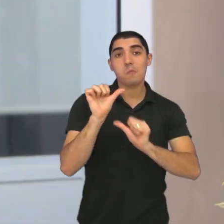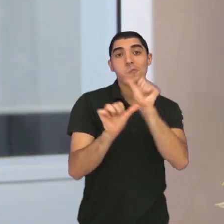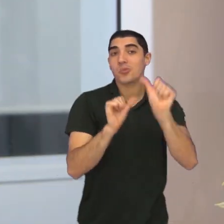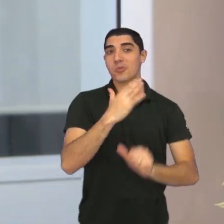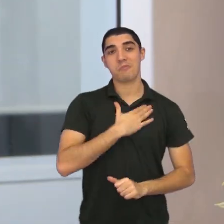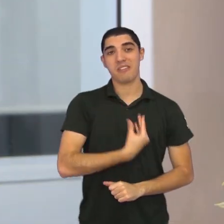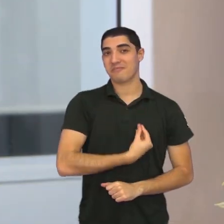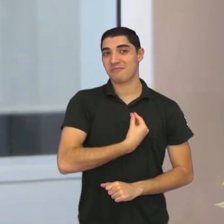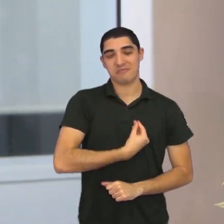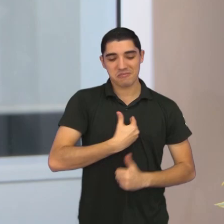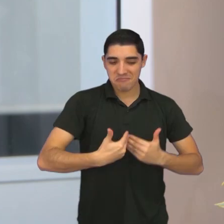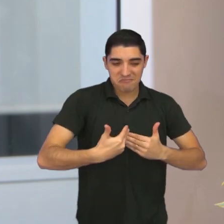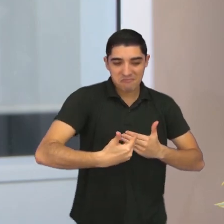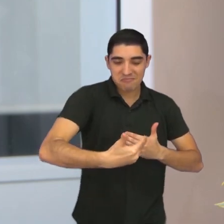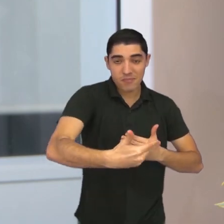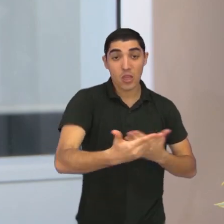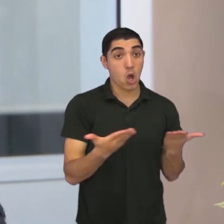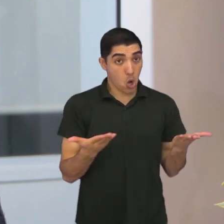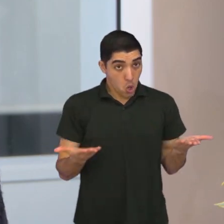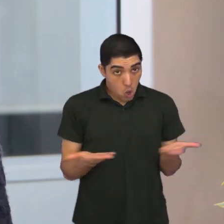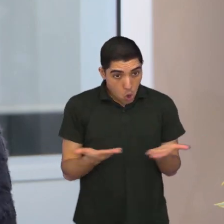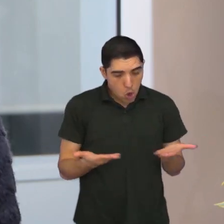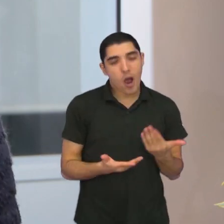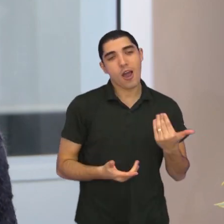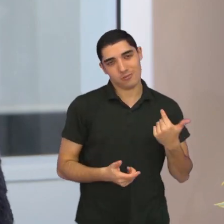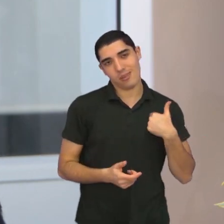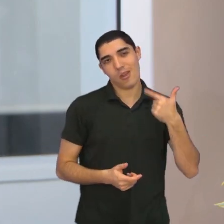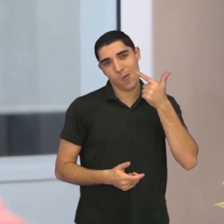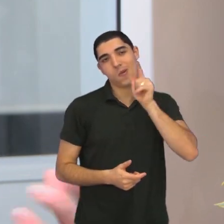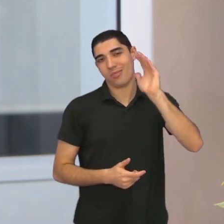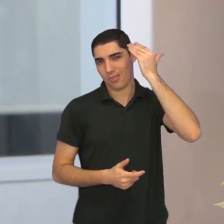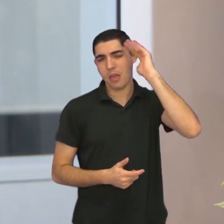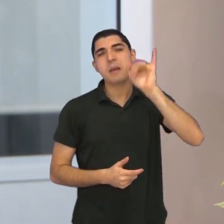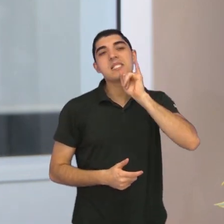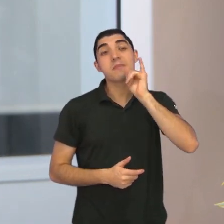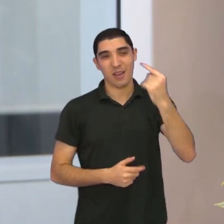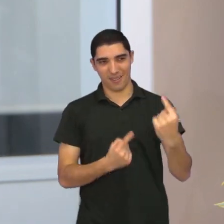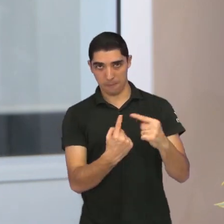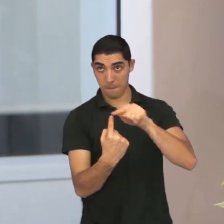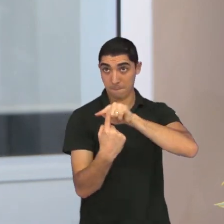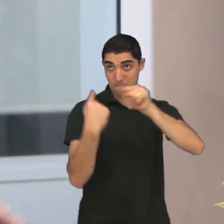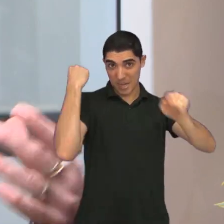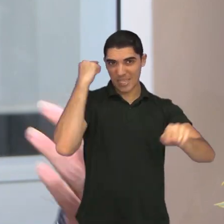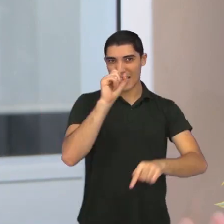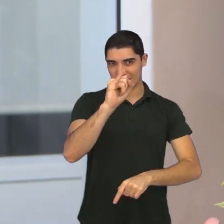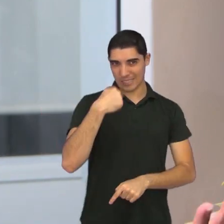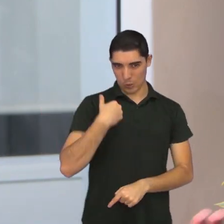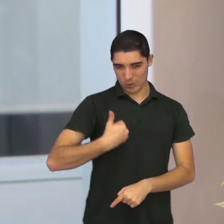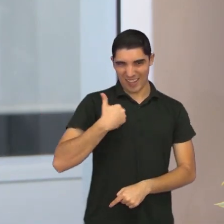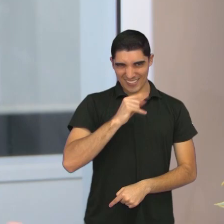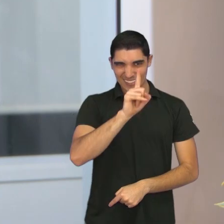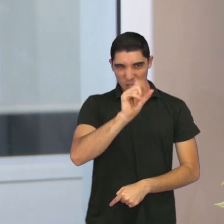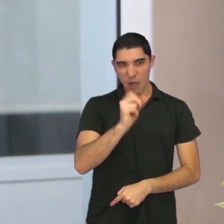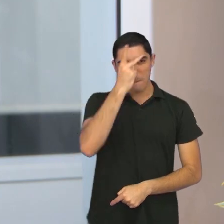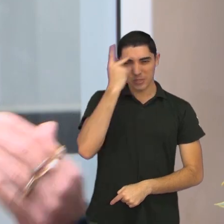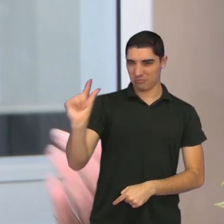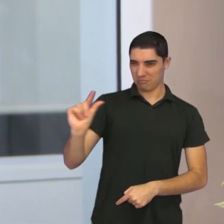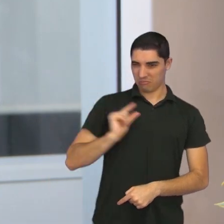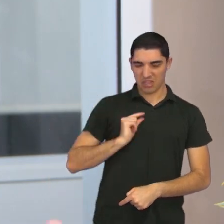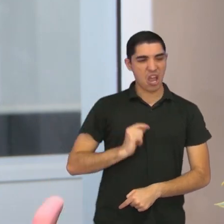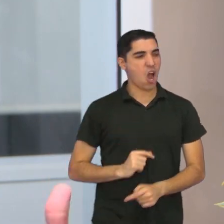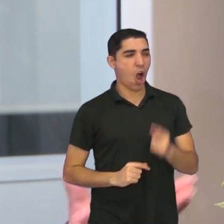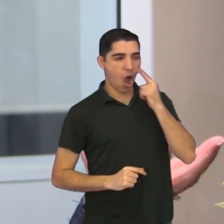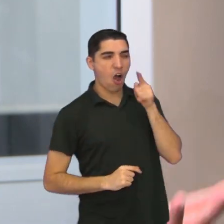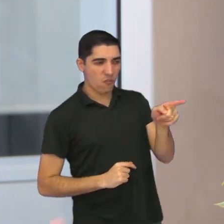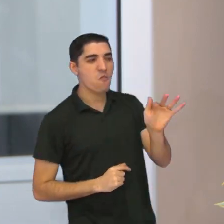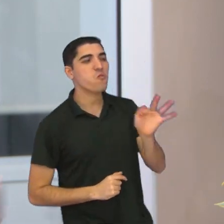o propósito da minha vida. Hoje eu consigo entender, se alguém falasse para mim quando eu tinha 19 anos, no auge